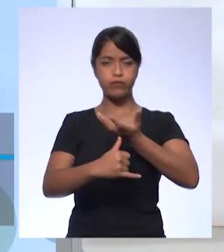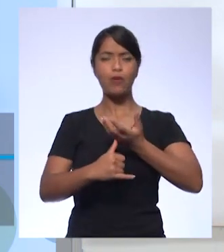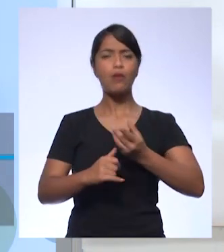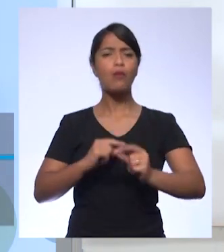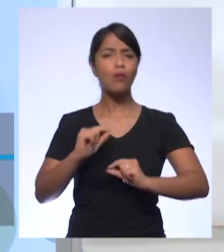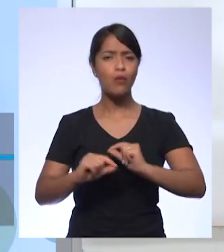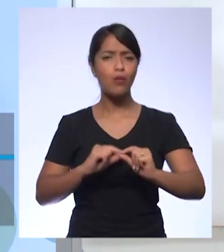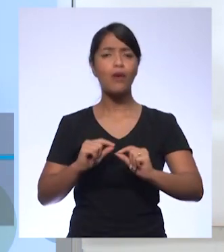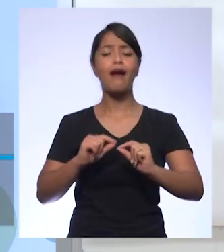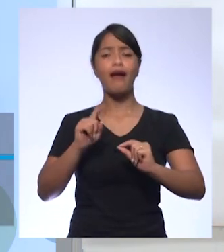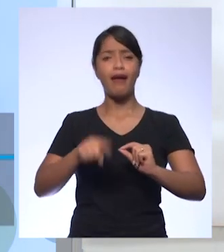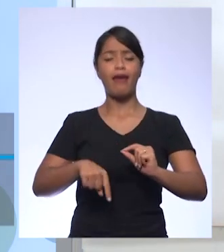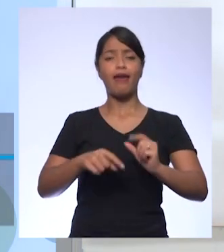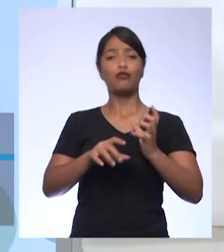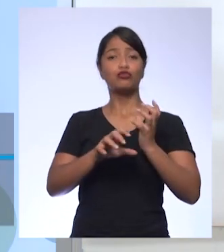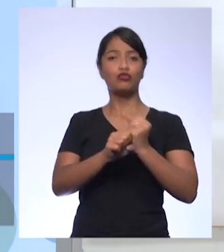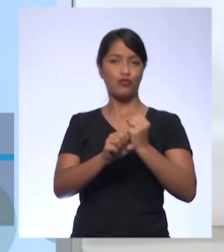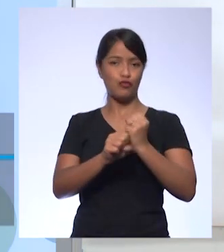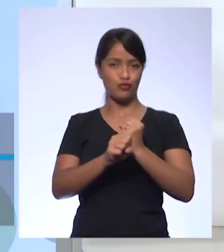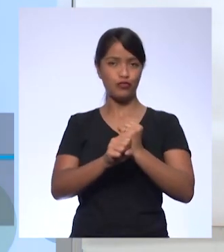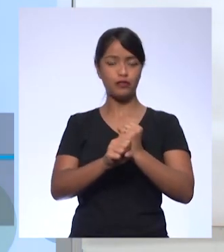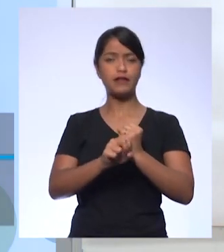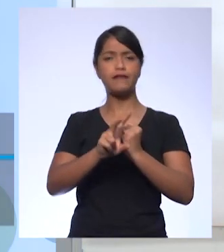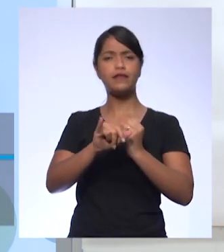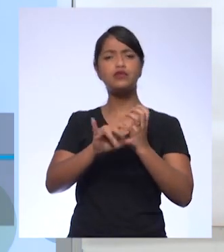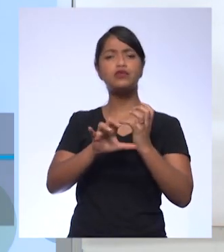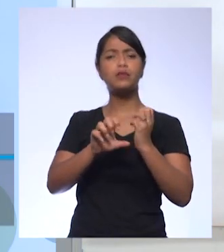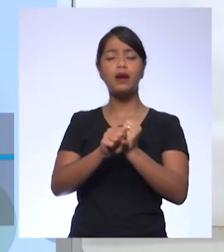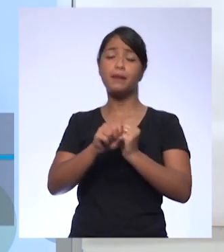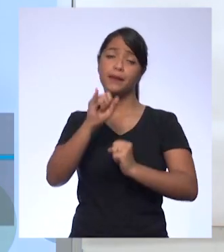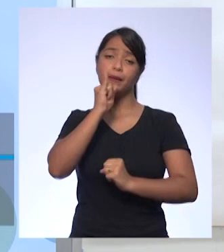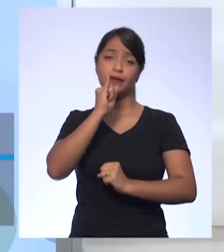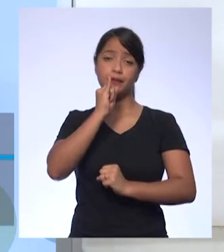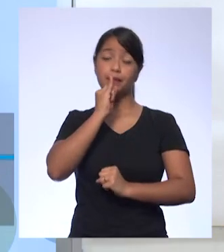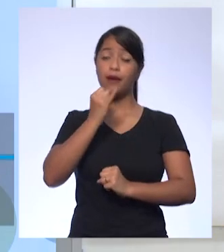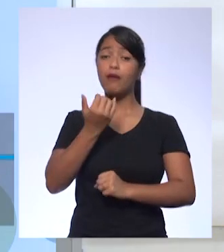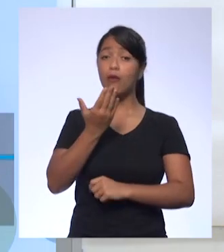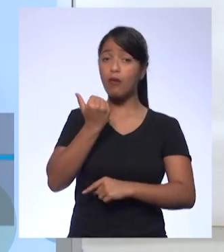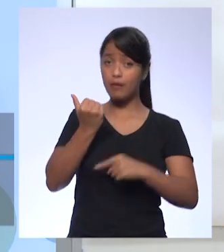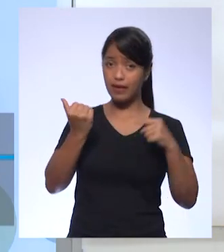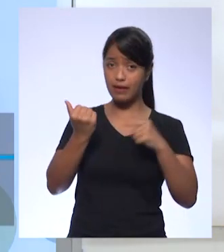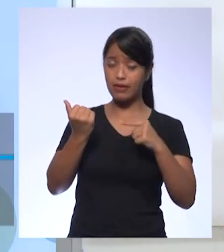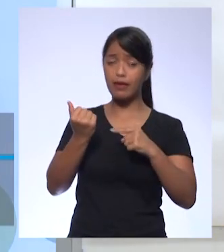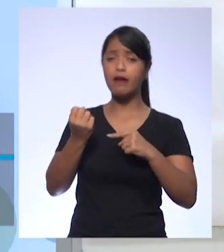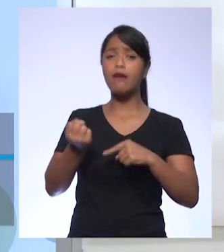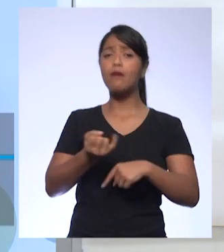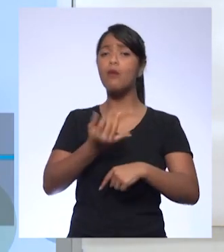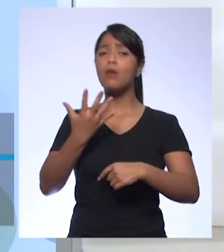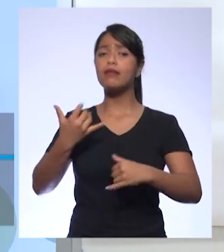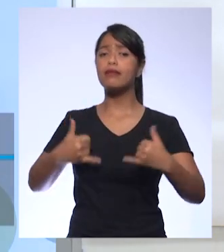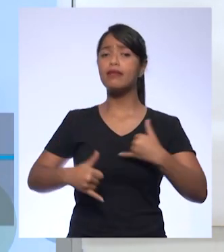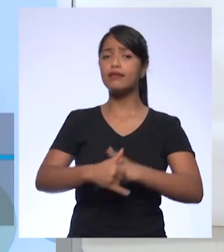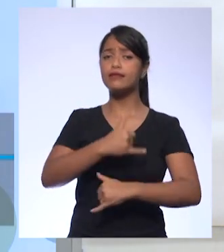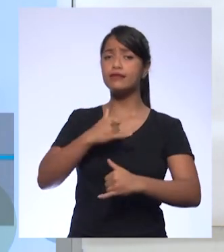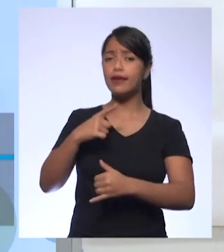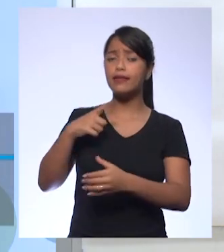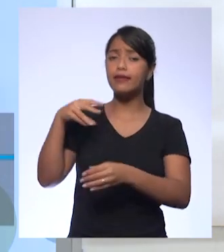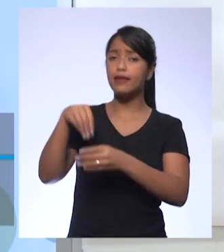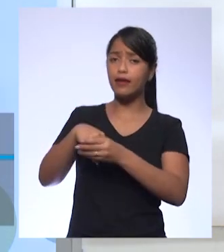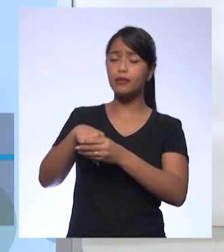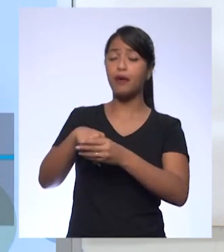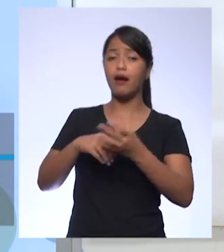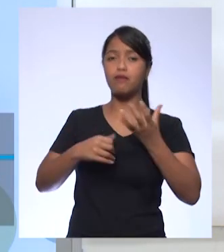que vai medir a quantidade de energia que um alimento tem. Por que que muita gente associou a gordura? Porque o nosso corpo,